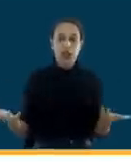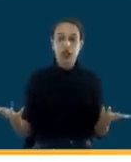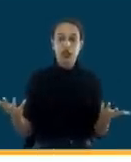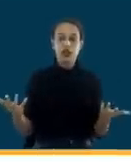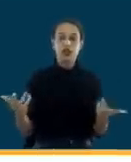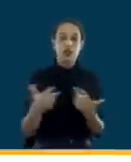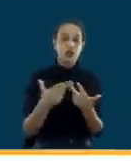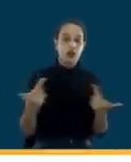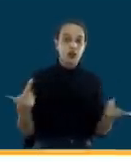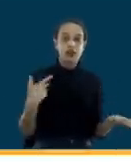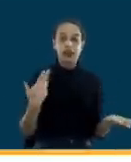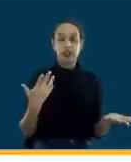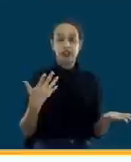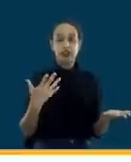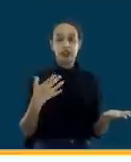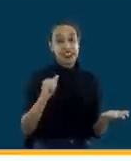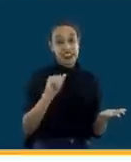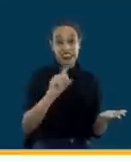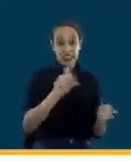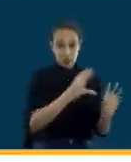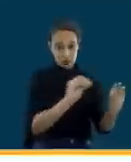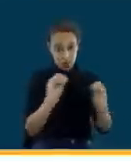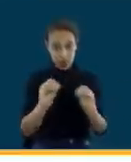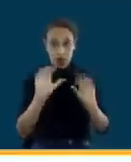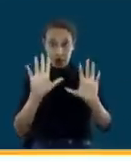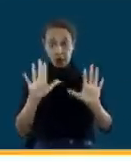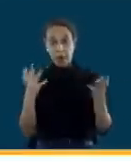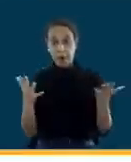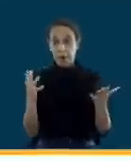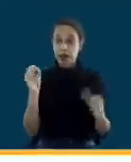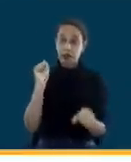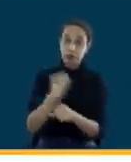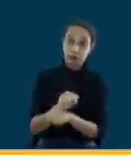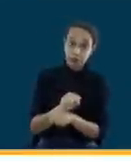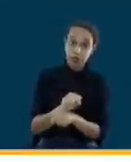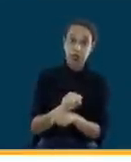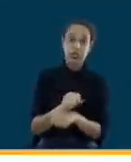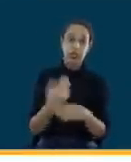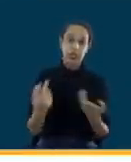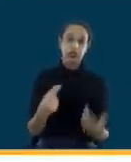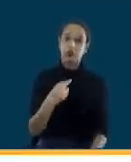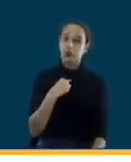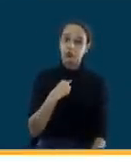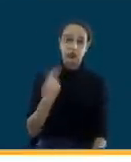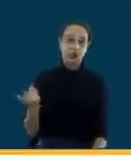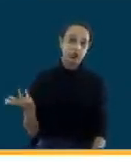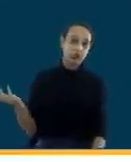sendo adiadas, ficaram suspensas completamente, sem possibilidade de poder,